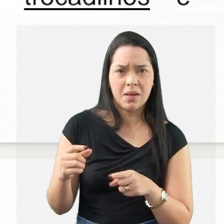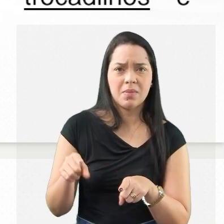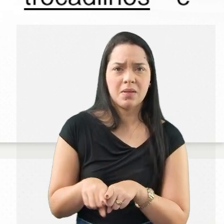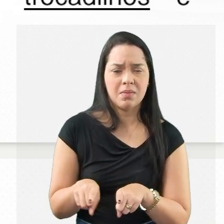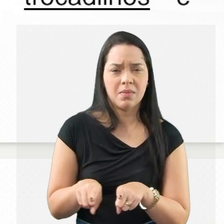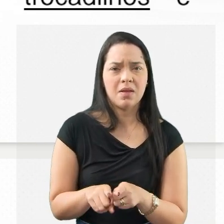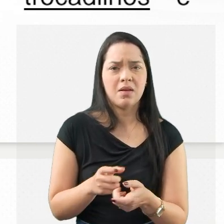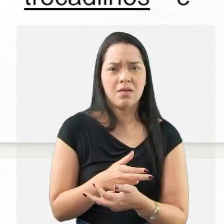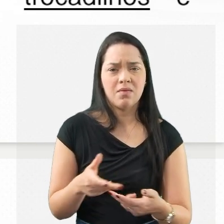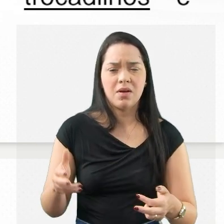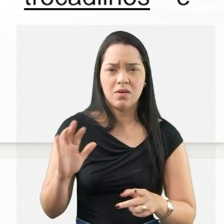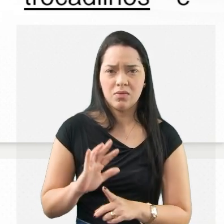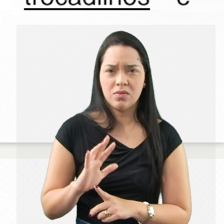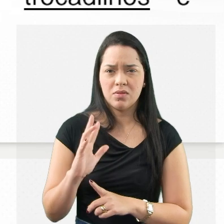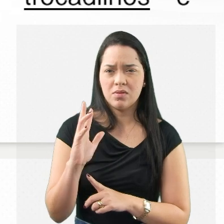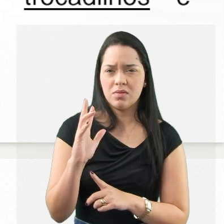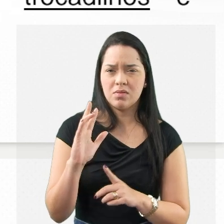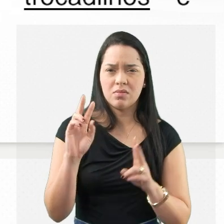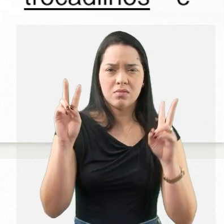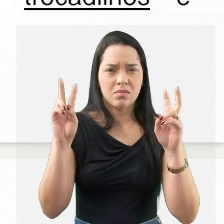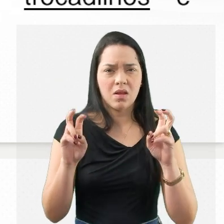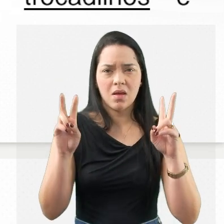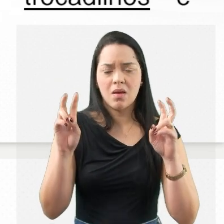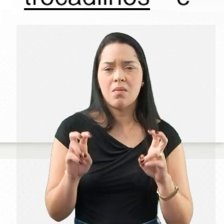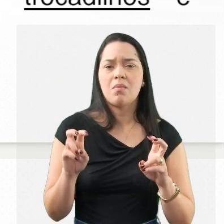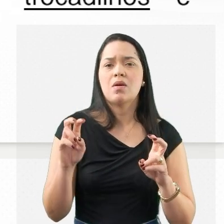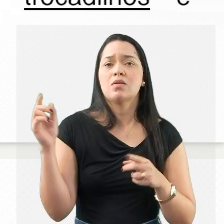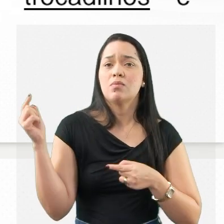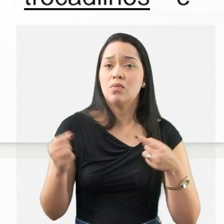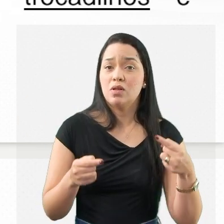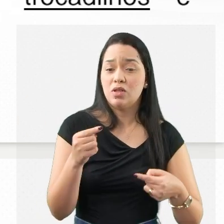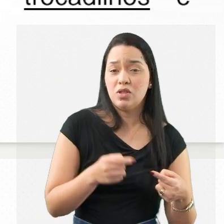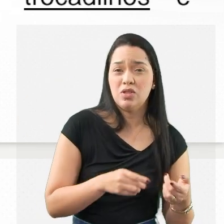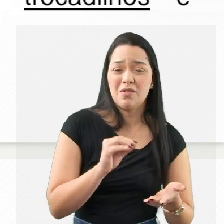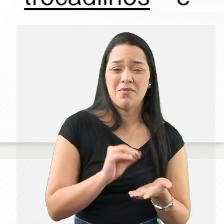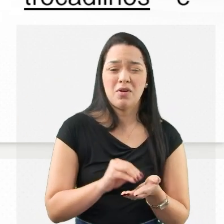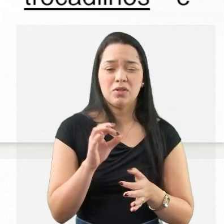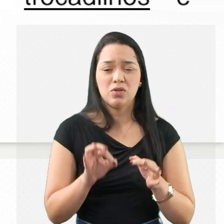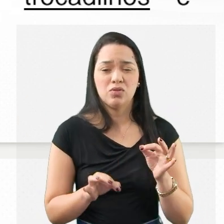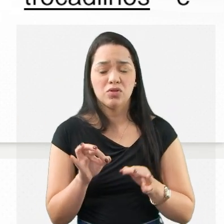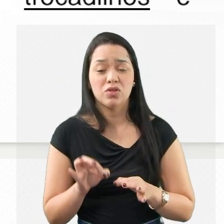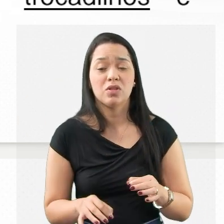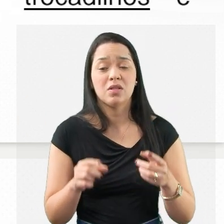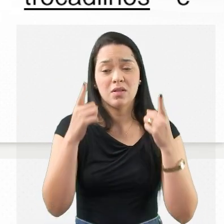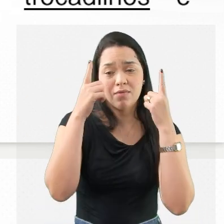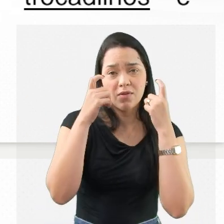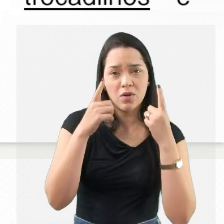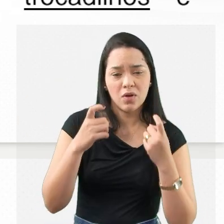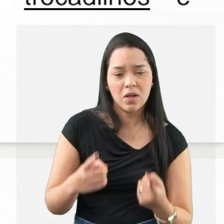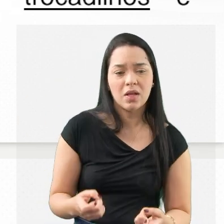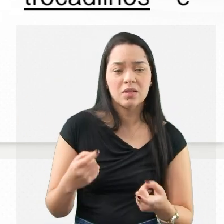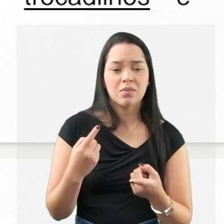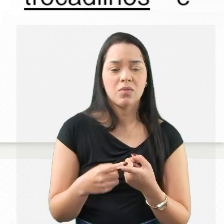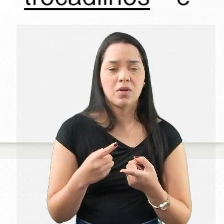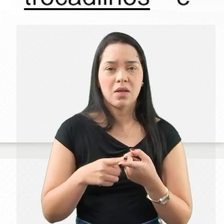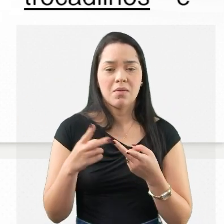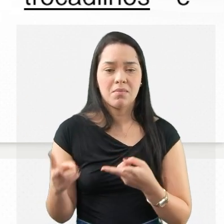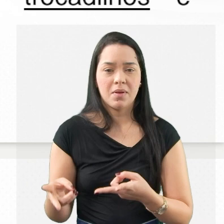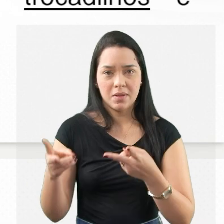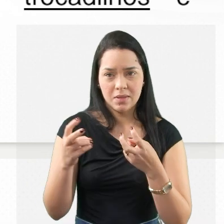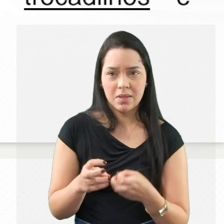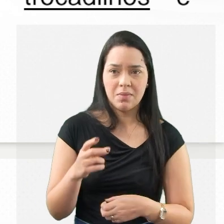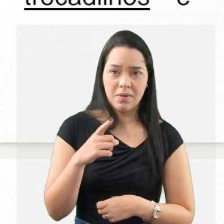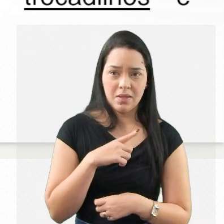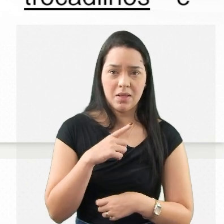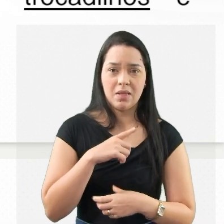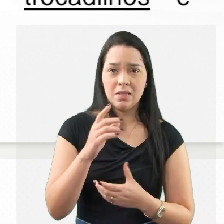aborda temas como política, injustiça e violência. E isso é bom porque a gente percebe que, por meio